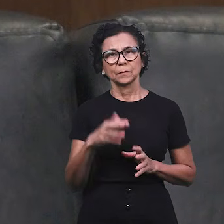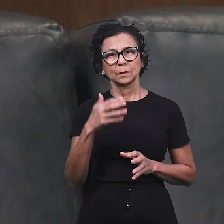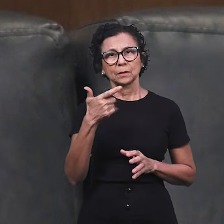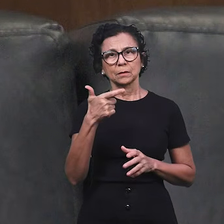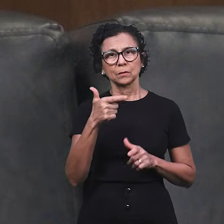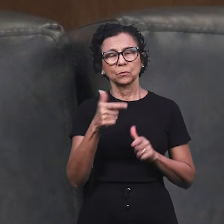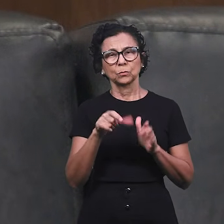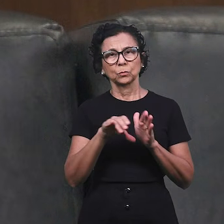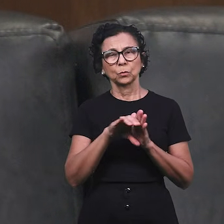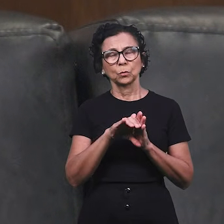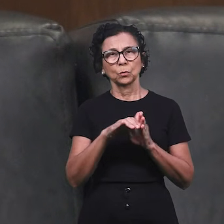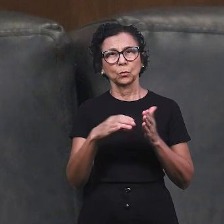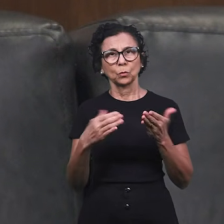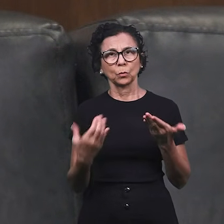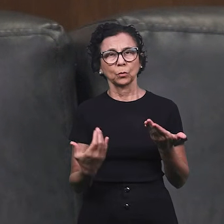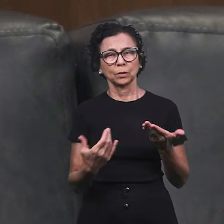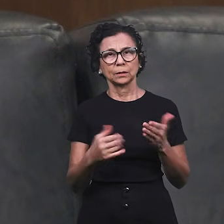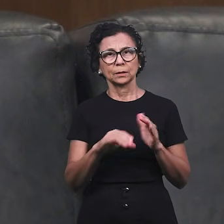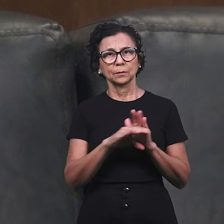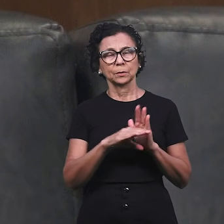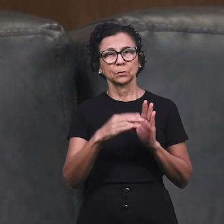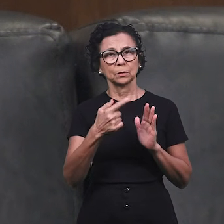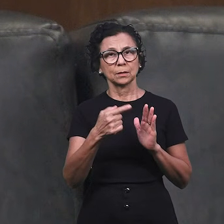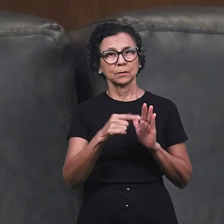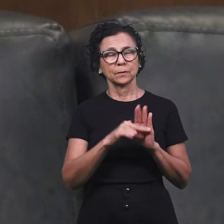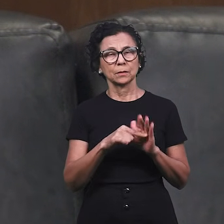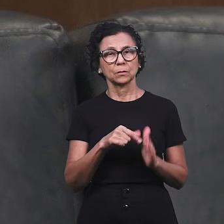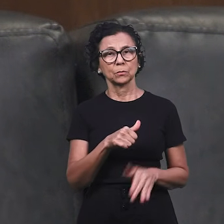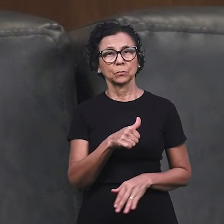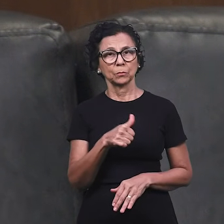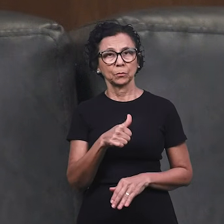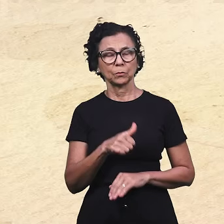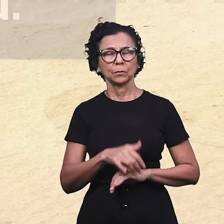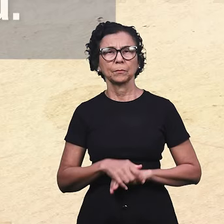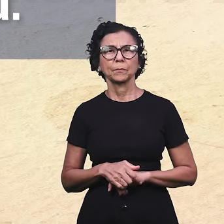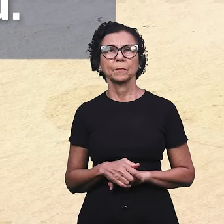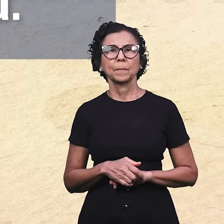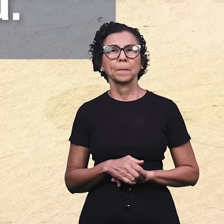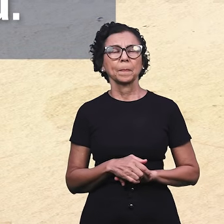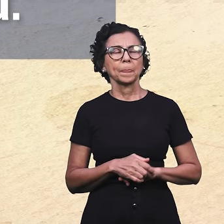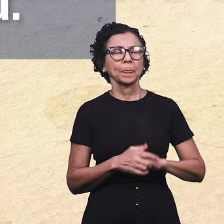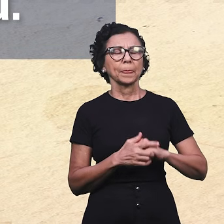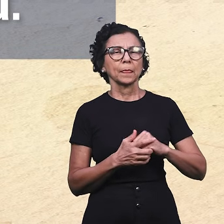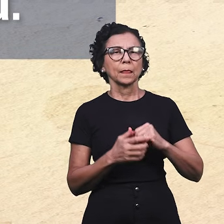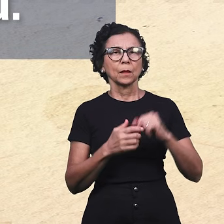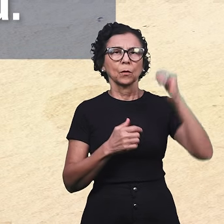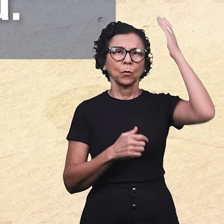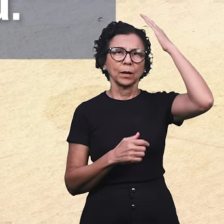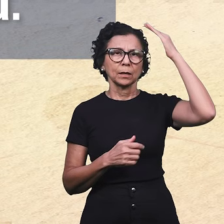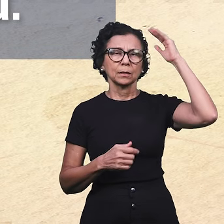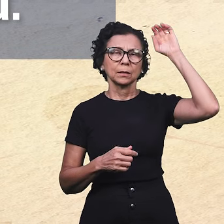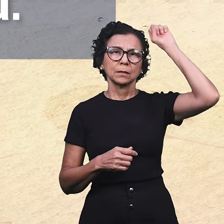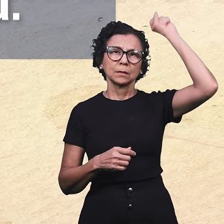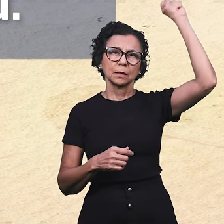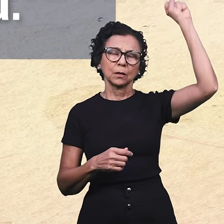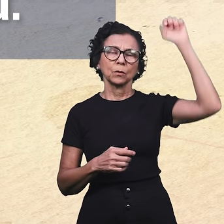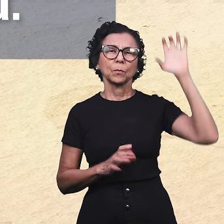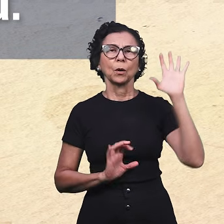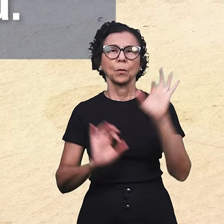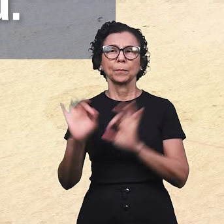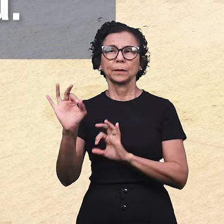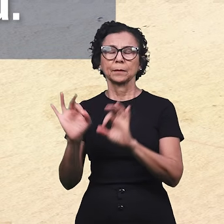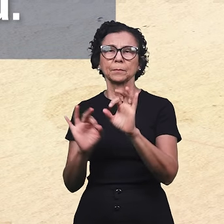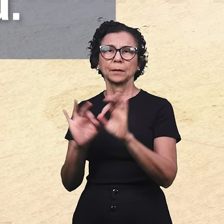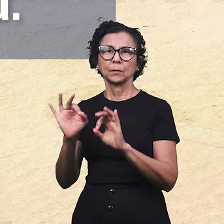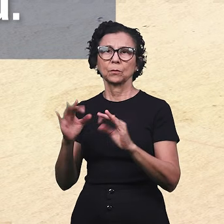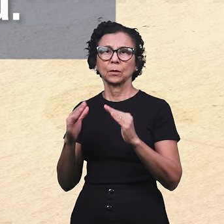lá no segundo livro das Crônicas, capítulo 7, versículo 11. Assim Salomão acabou a casa do Senhor e a casa do